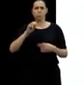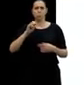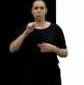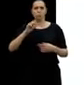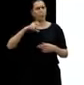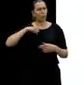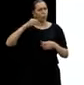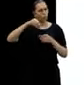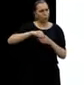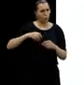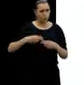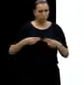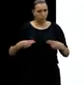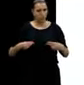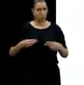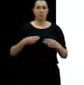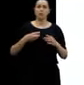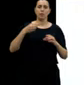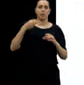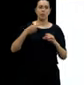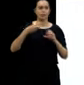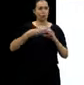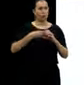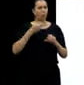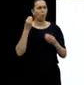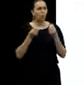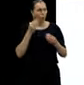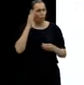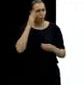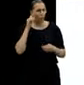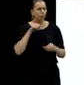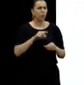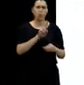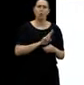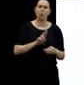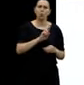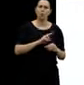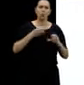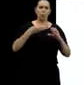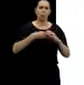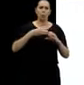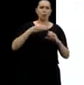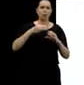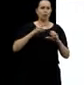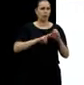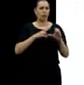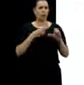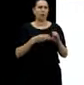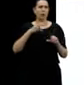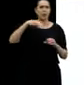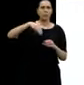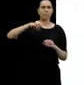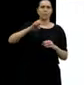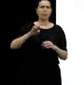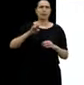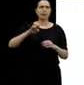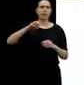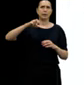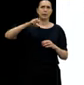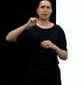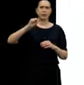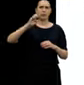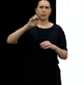ter várias células. Como que eu sei que eu estou trabalhando com uma célula tronco mesenquimal? Nós vamos ter que